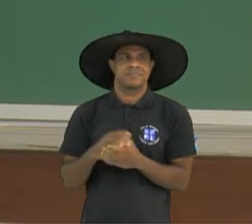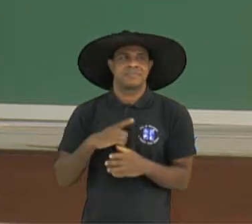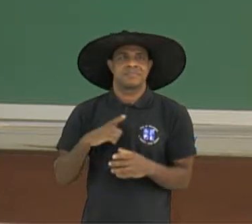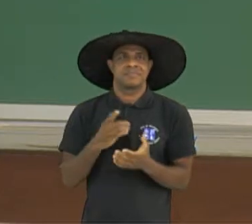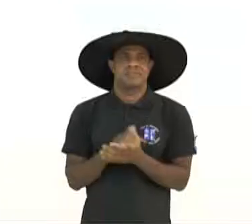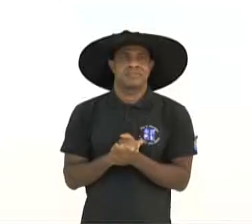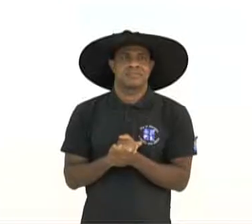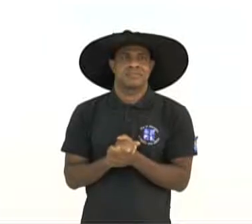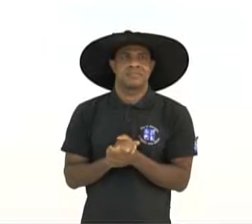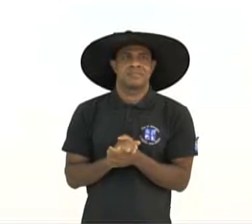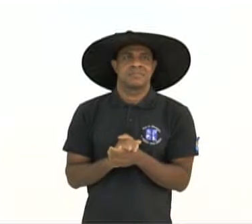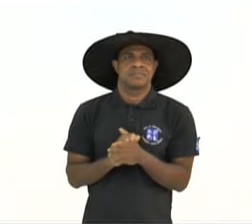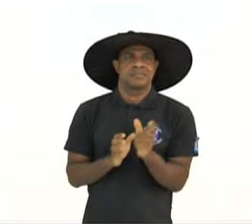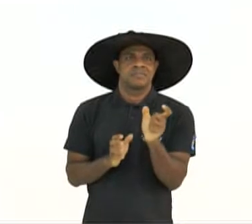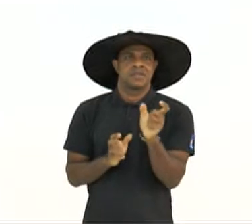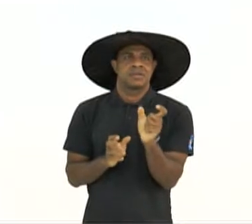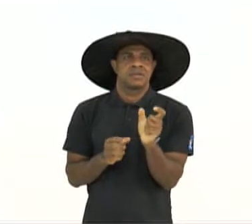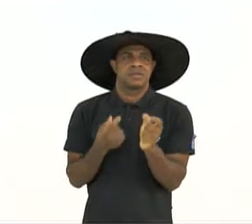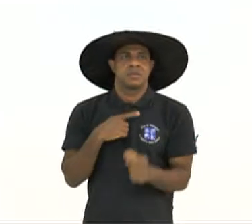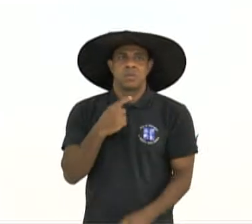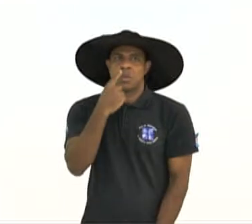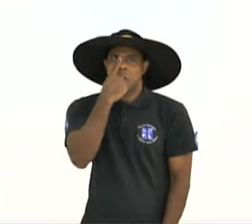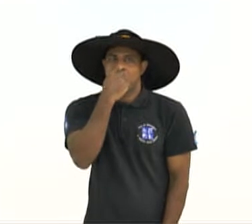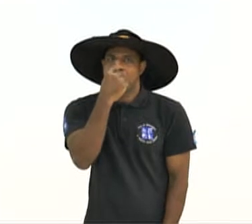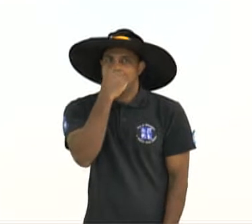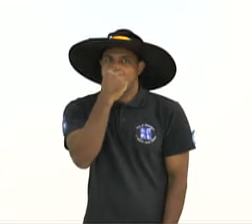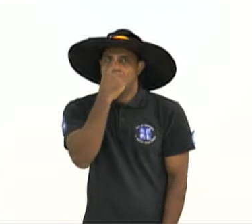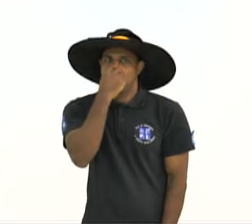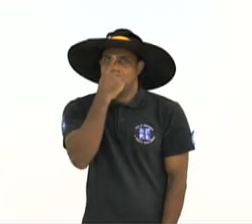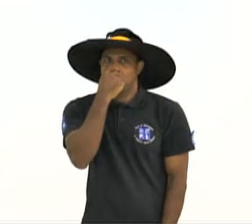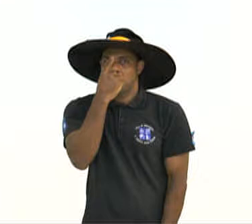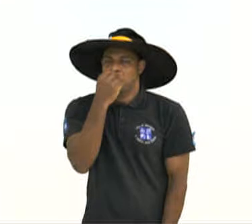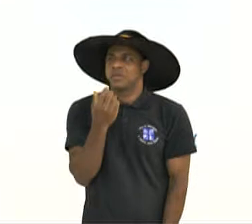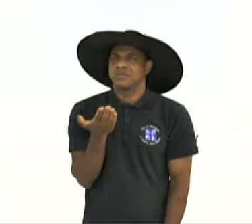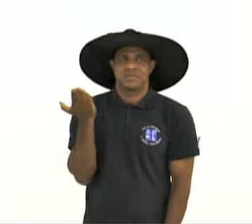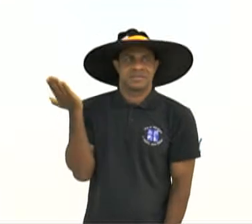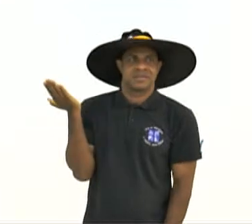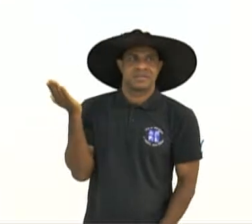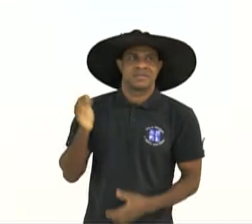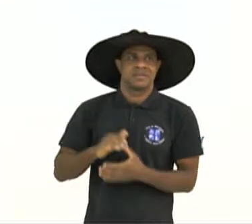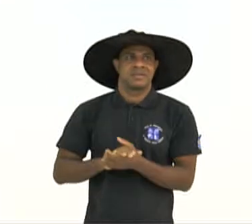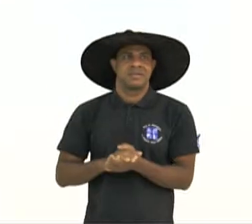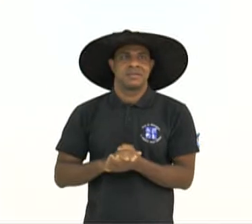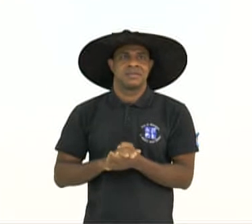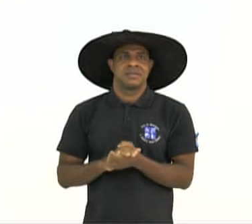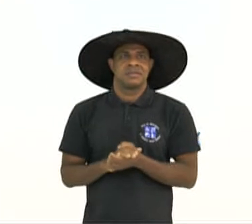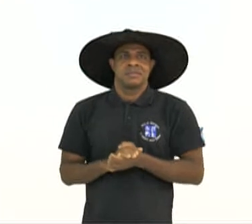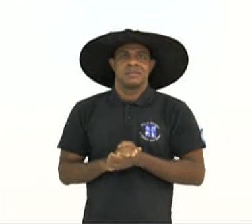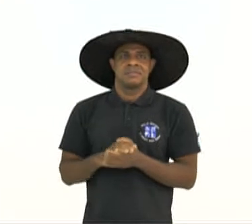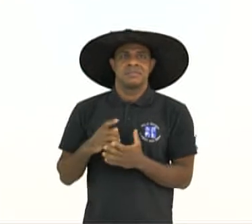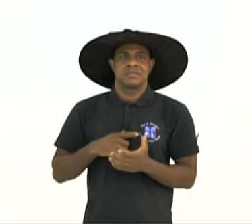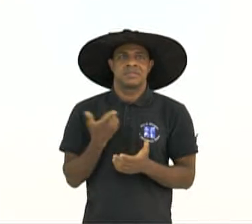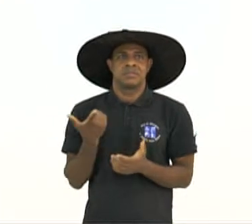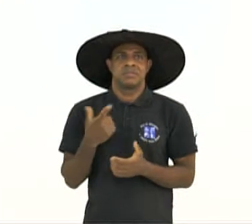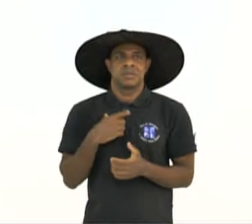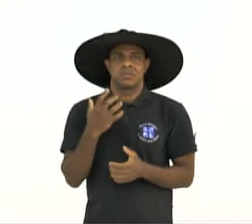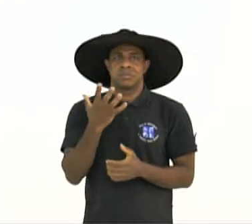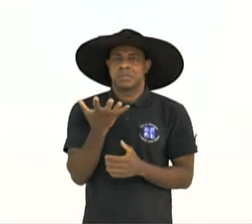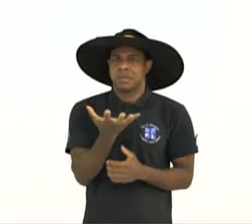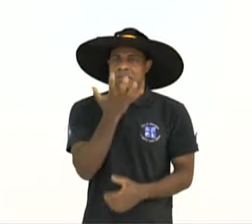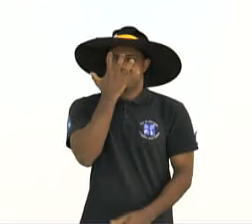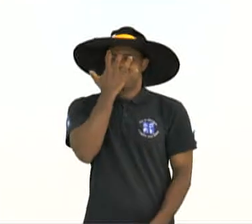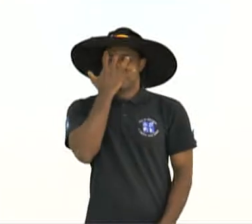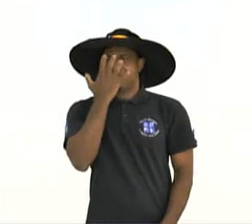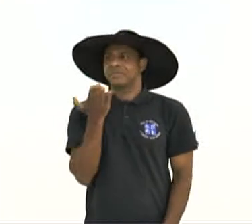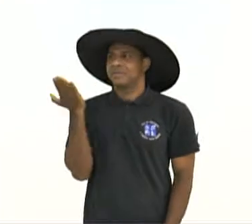temos, witch, a bruxa, seguindo do Jack-o'-lantern e a mask, uma máscara. Lembrando que